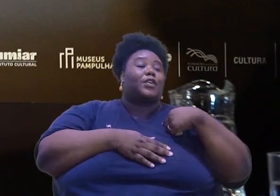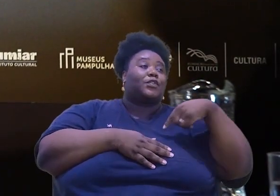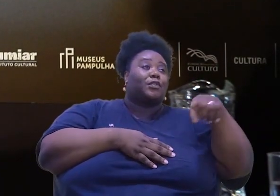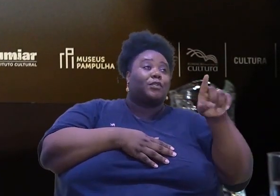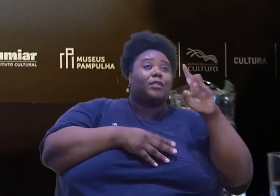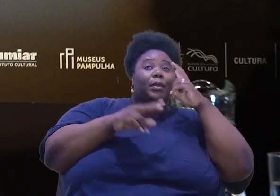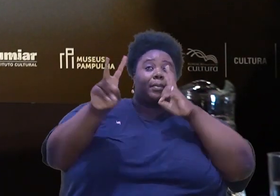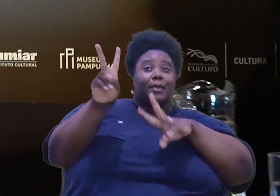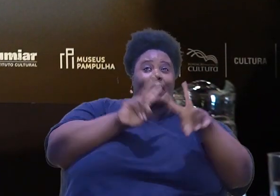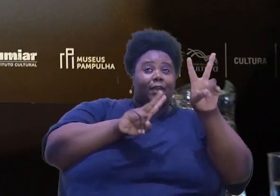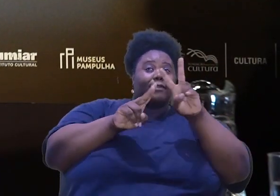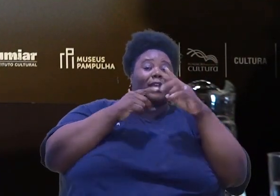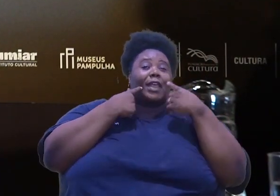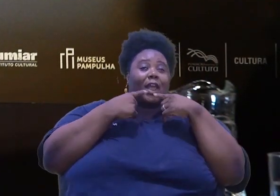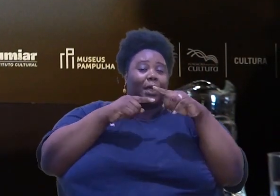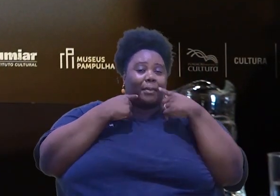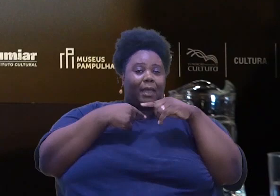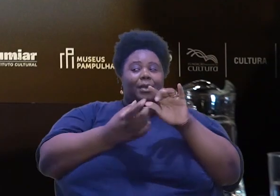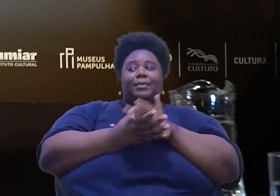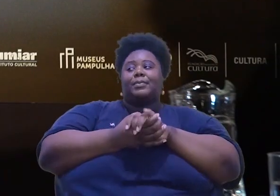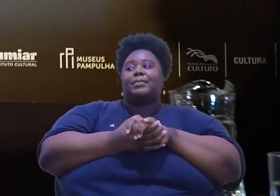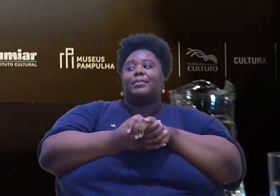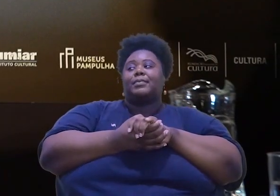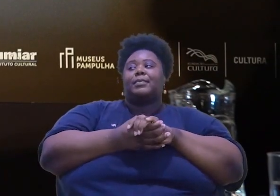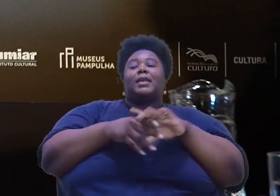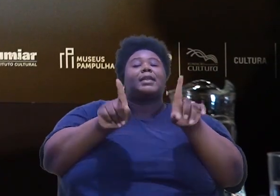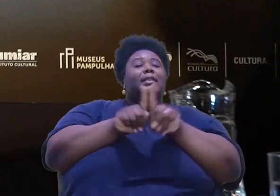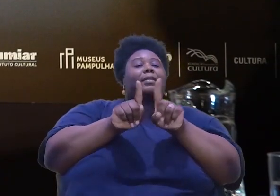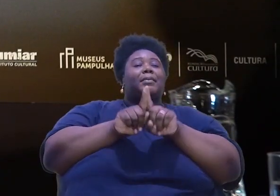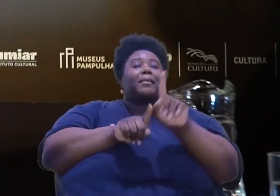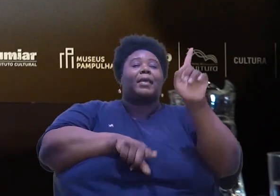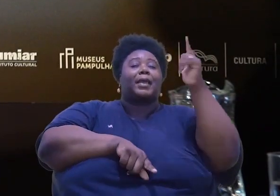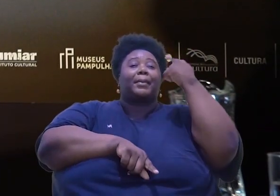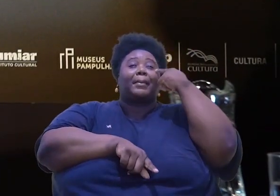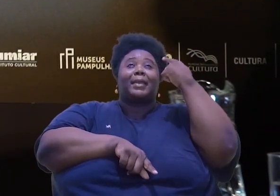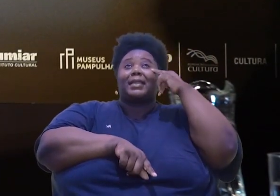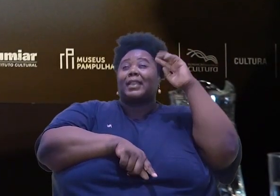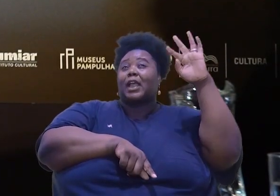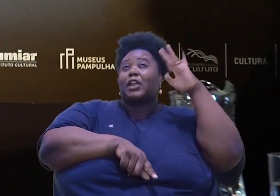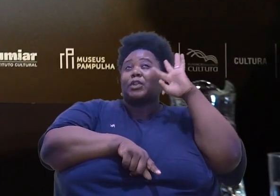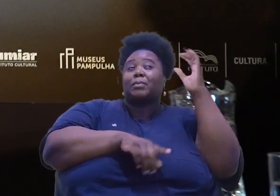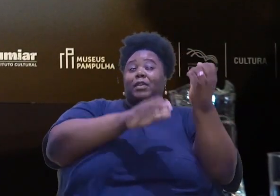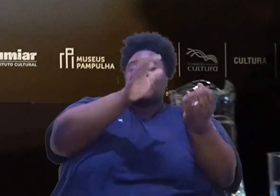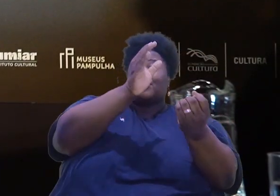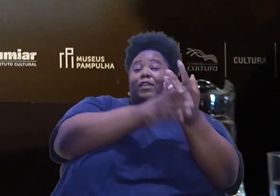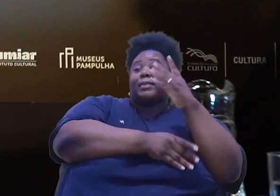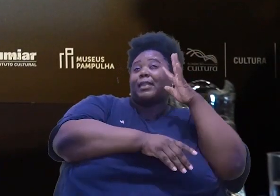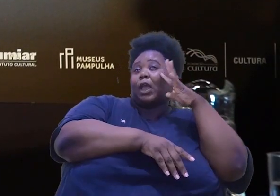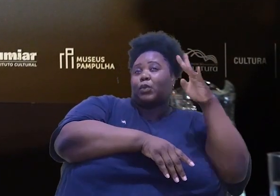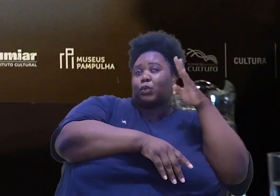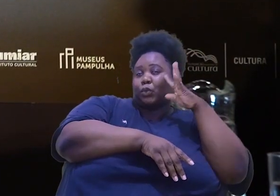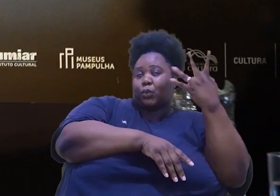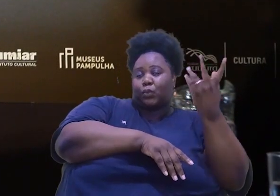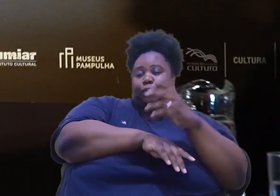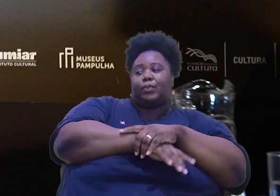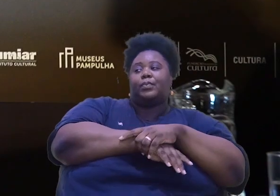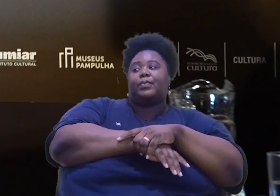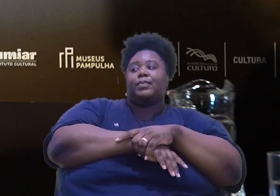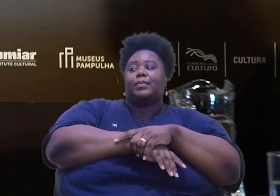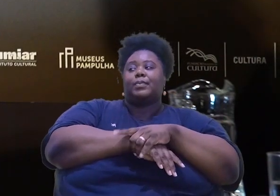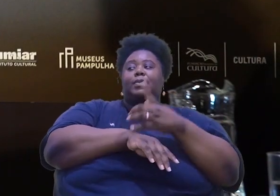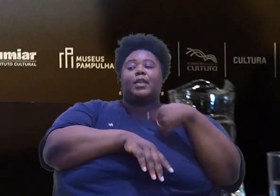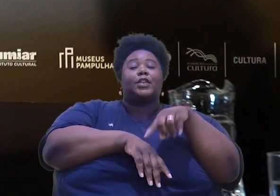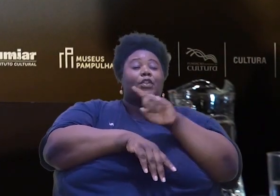poder olhar e criticar, e para pensar soluções, né? Para inventar soluções. Eu acho que a